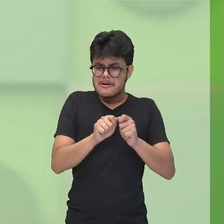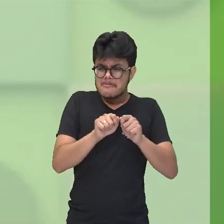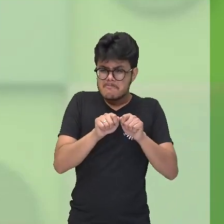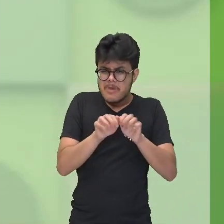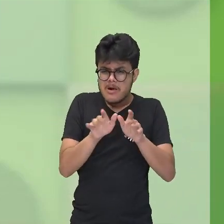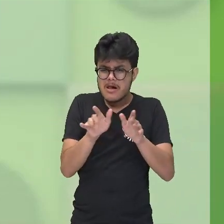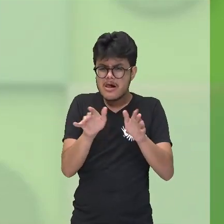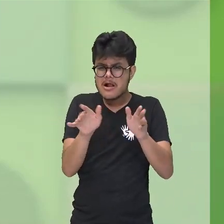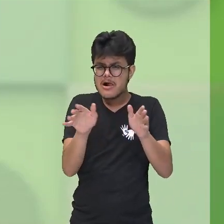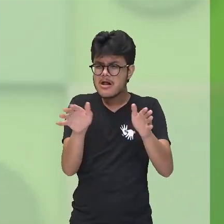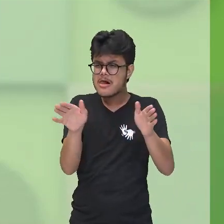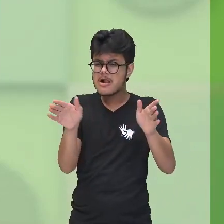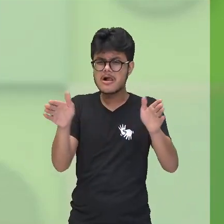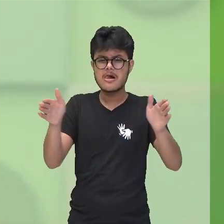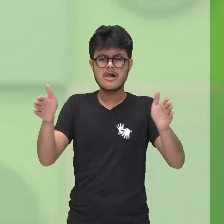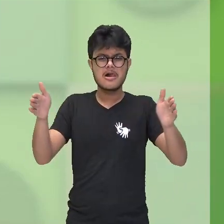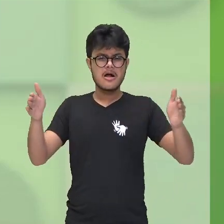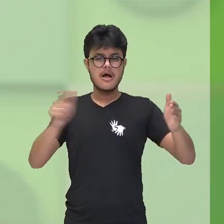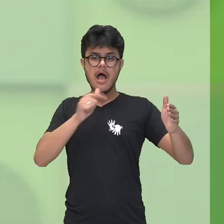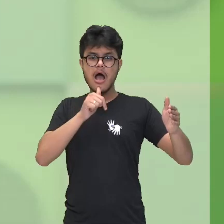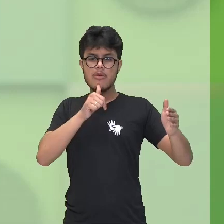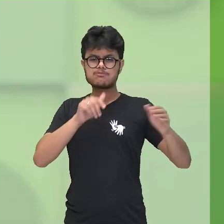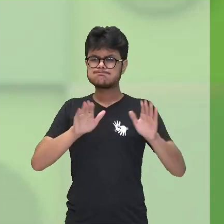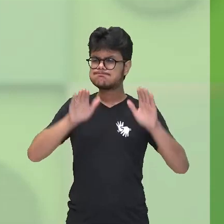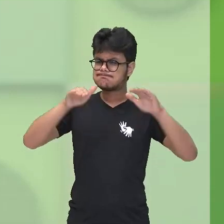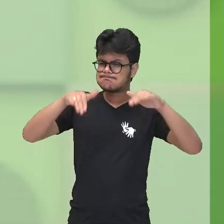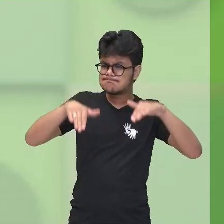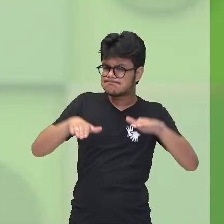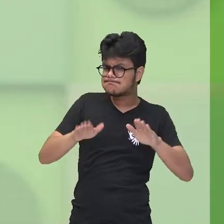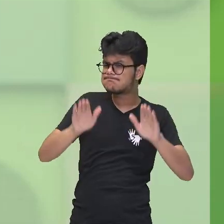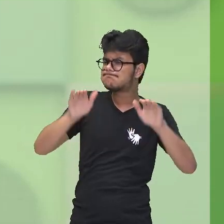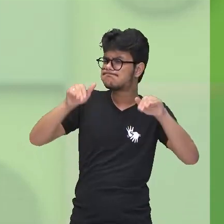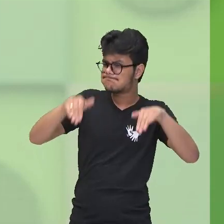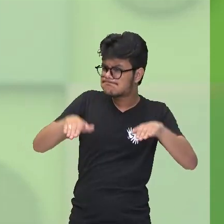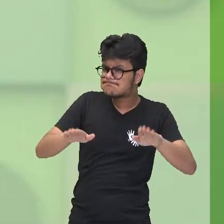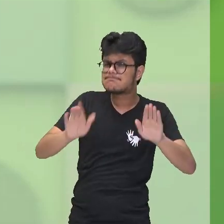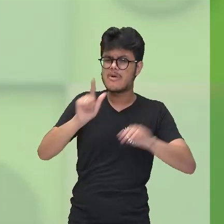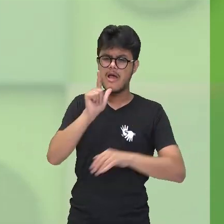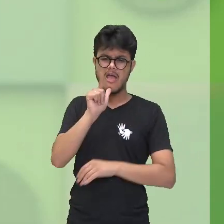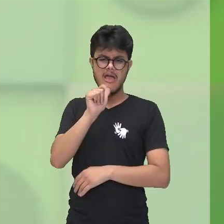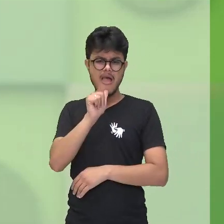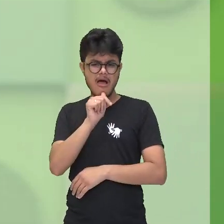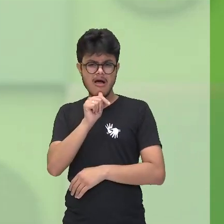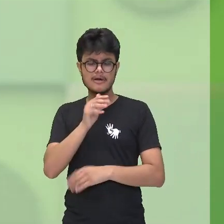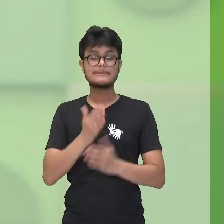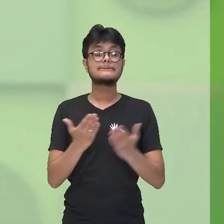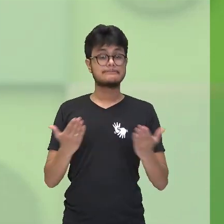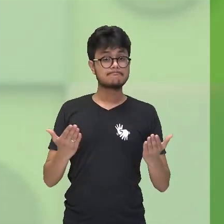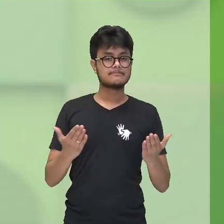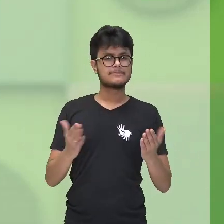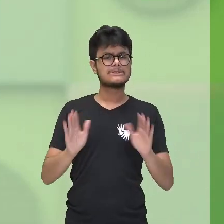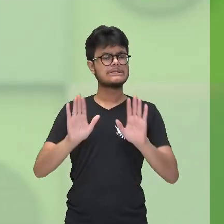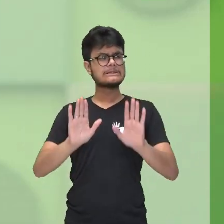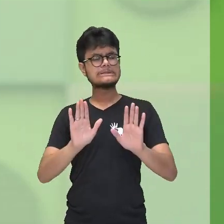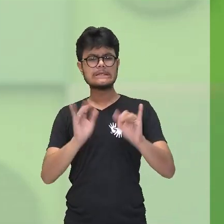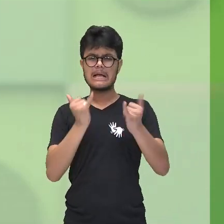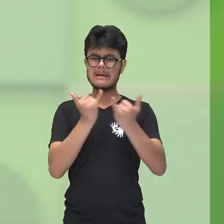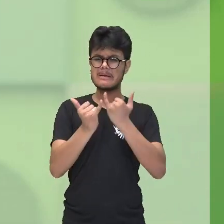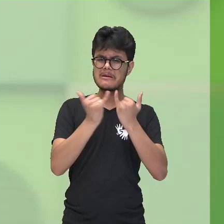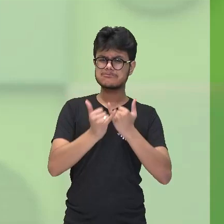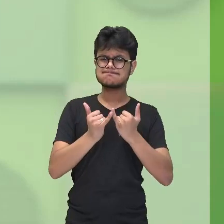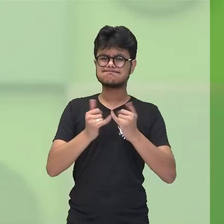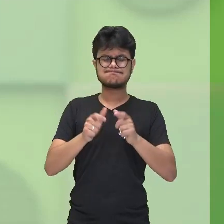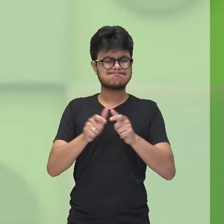rios largos, caudalosos, que tem muita água, então nós temos uma falsa impressão de que